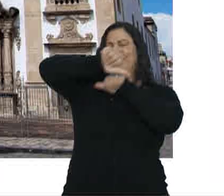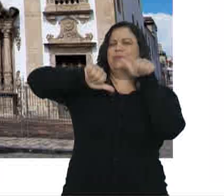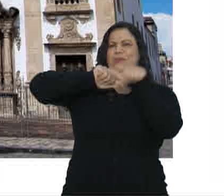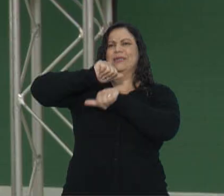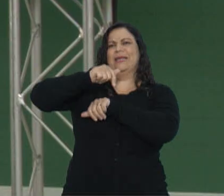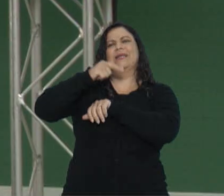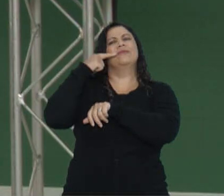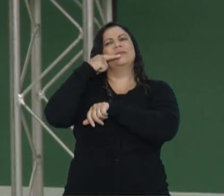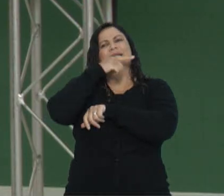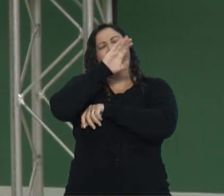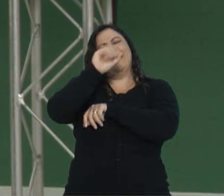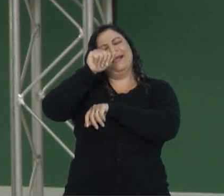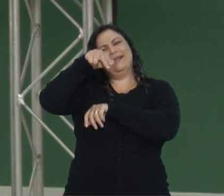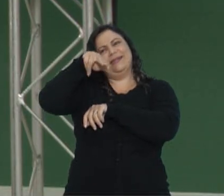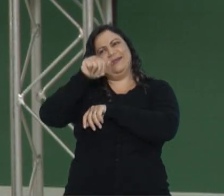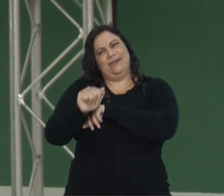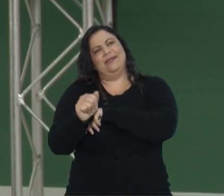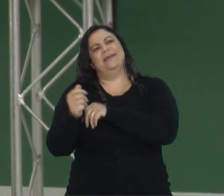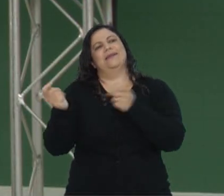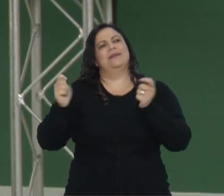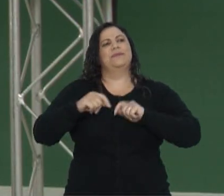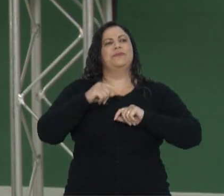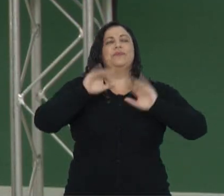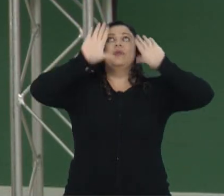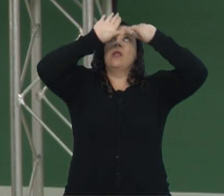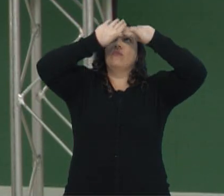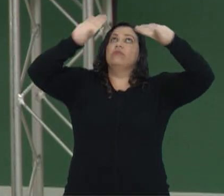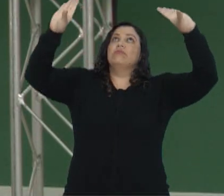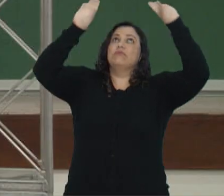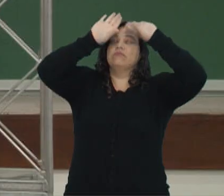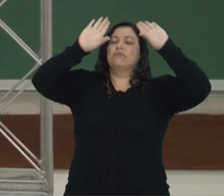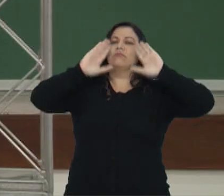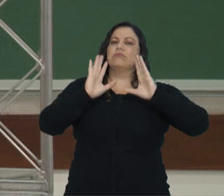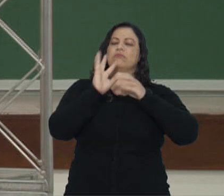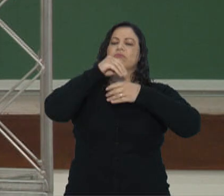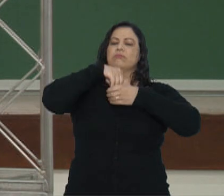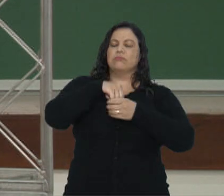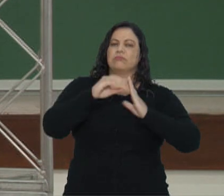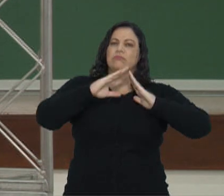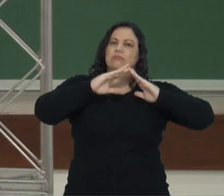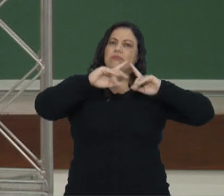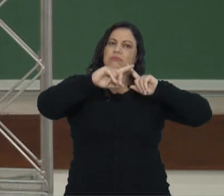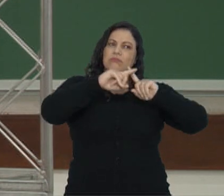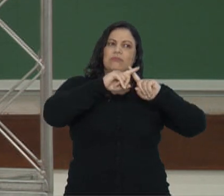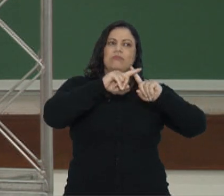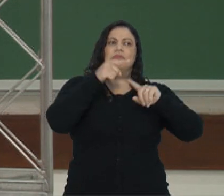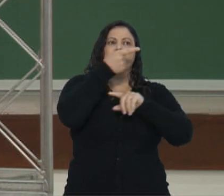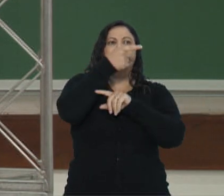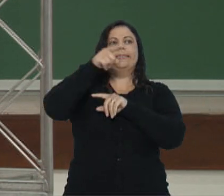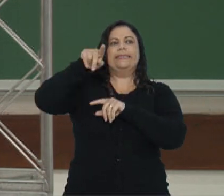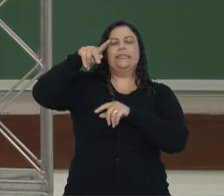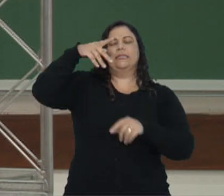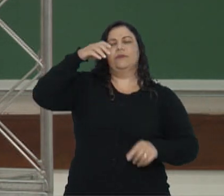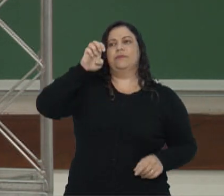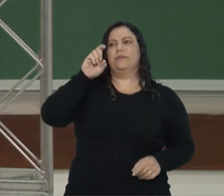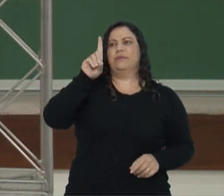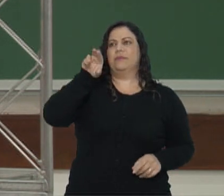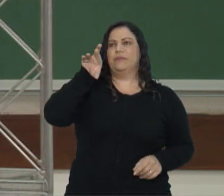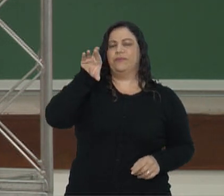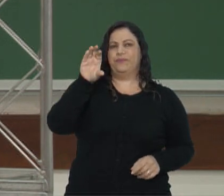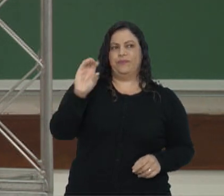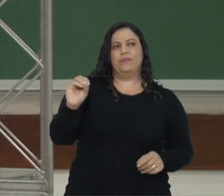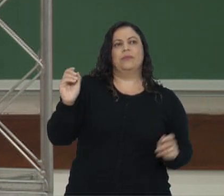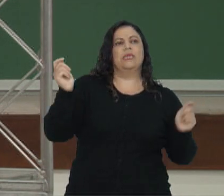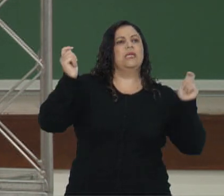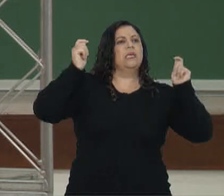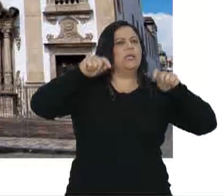Pessoal, teto e fachada da igreja de São Pedro dos Clérigos, em 1728 a 1782,